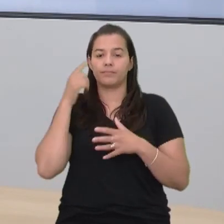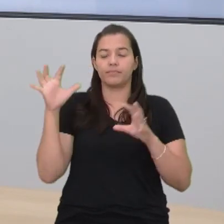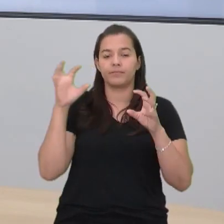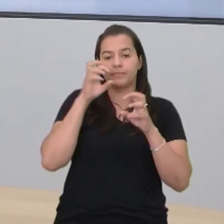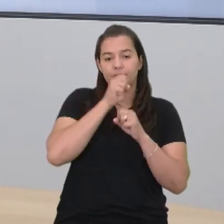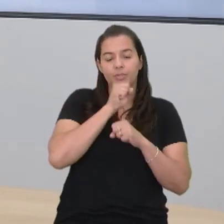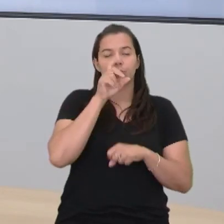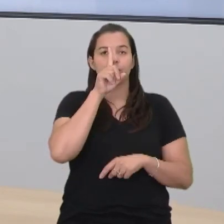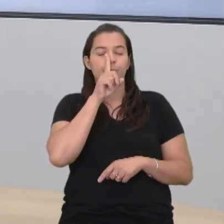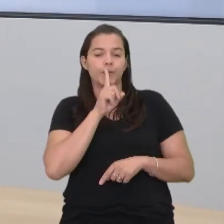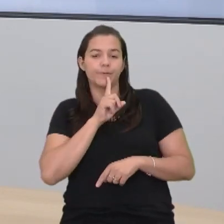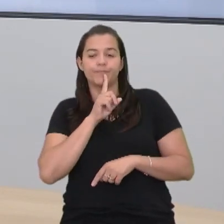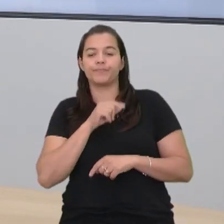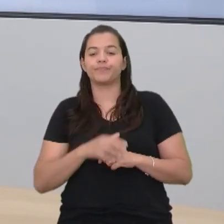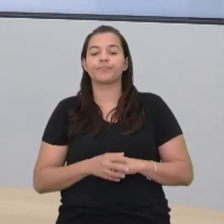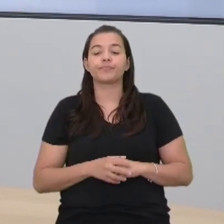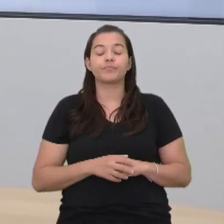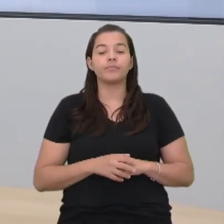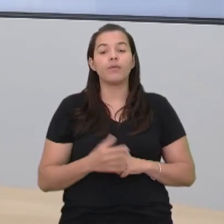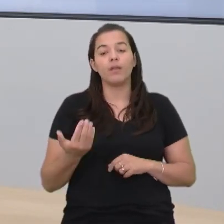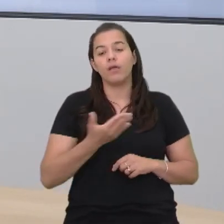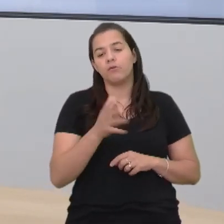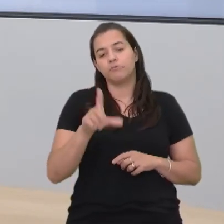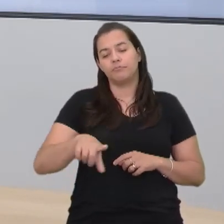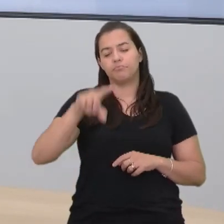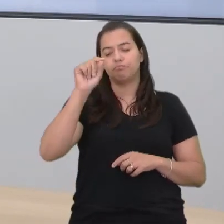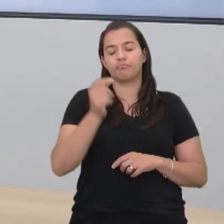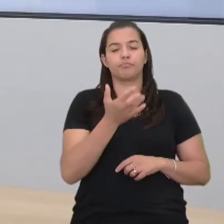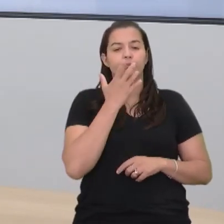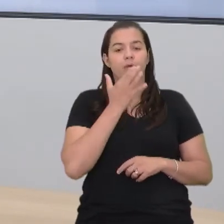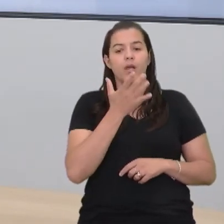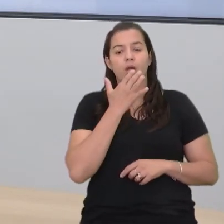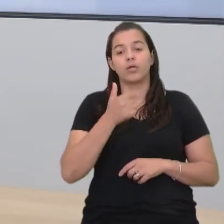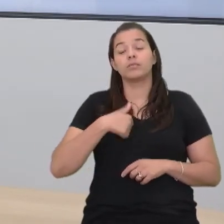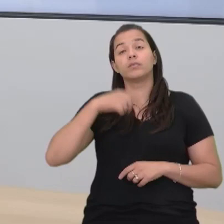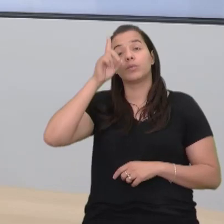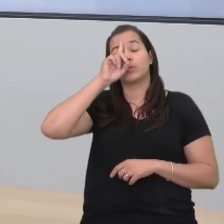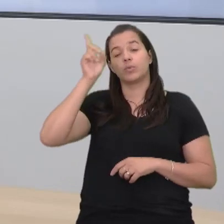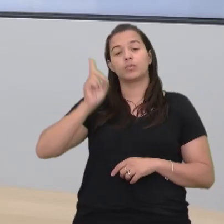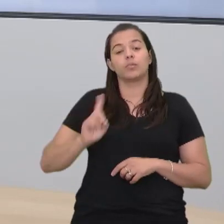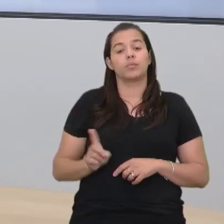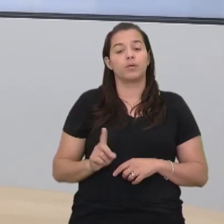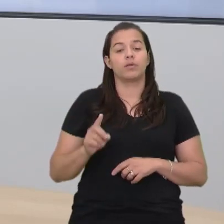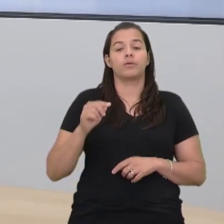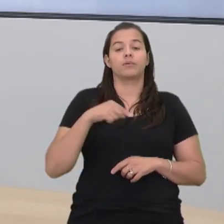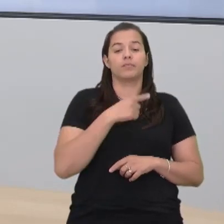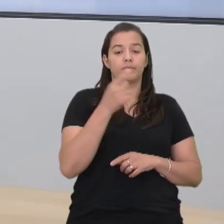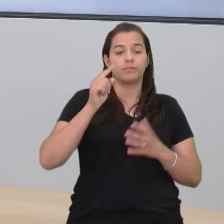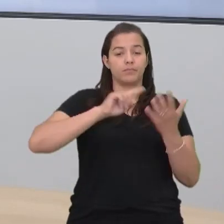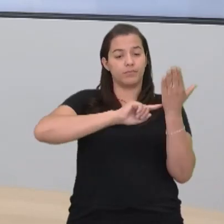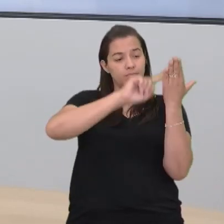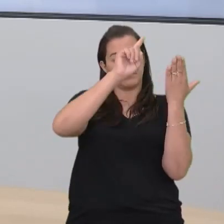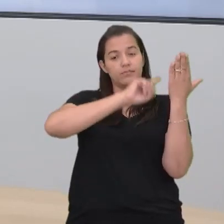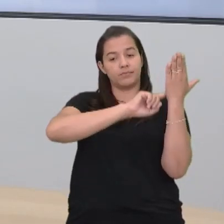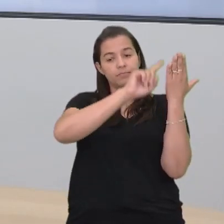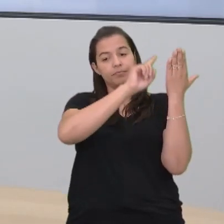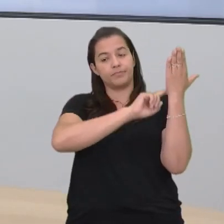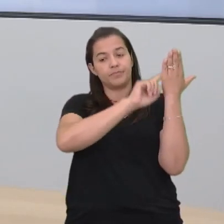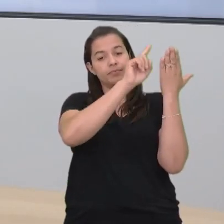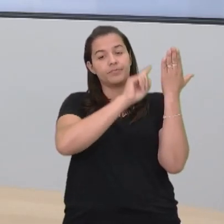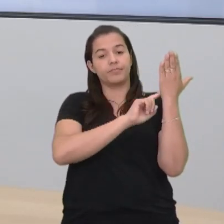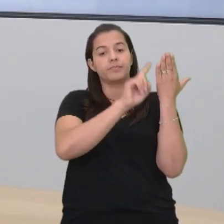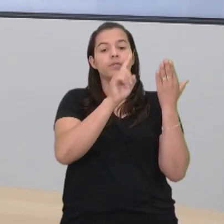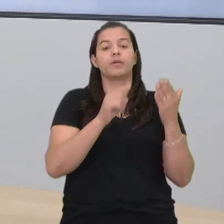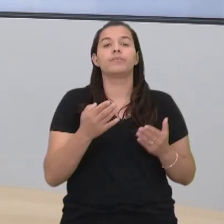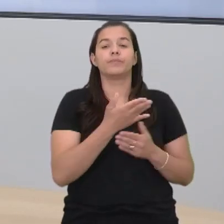Então, dependendo do que você quer, você vai escolher a cor. Aí você fala, professora, mas e se eu não souber? Você desce lá, você rola, né? Tem aquela rolagem ali